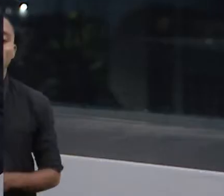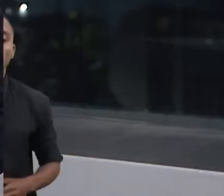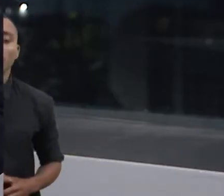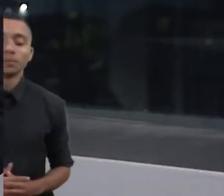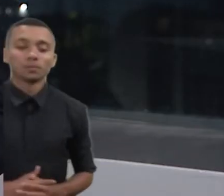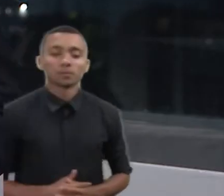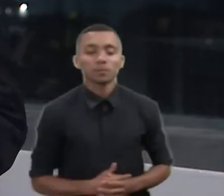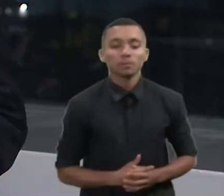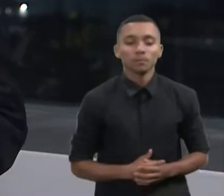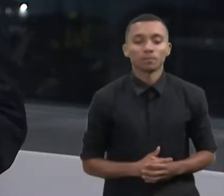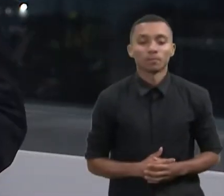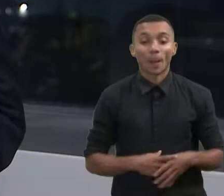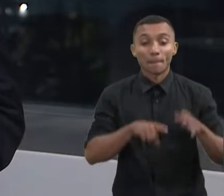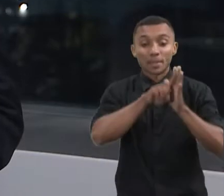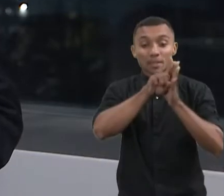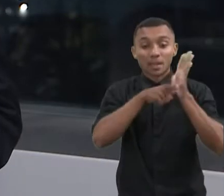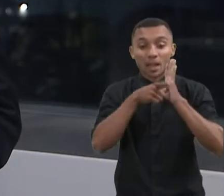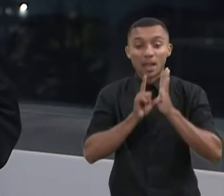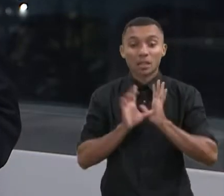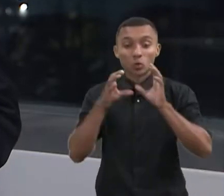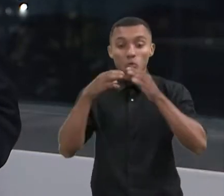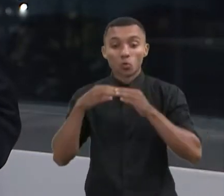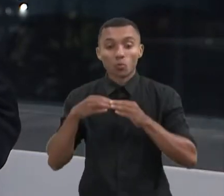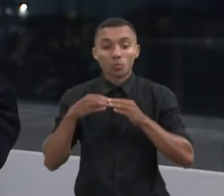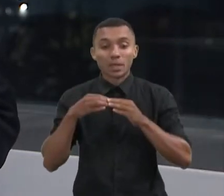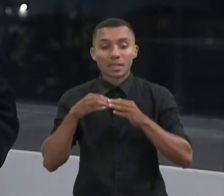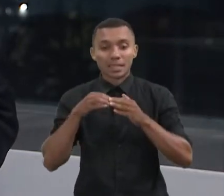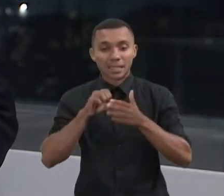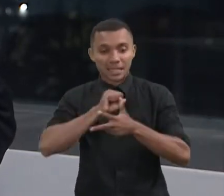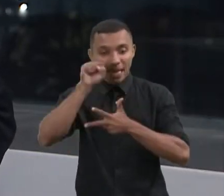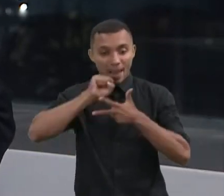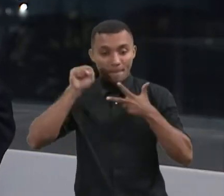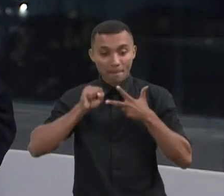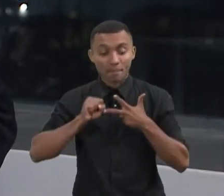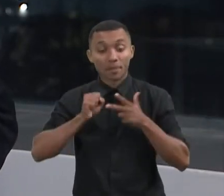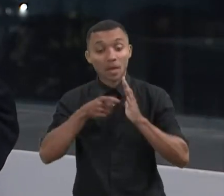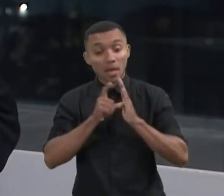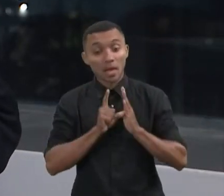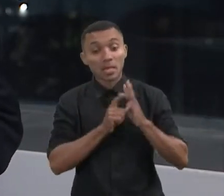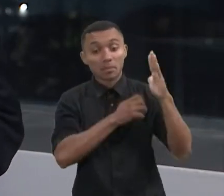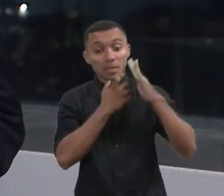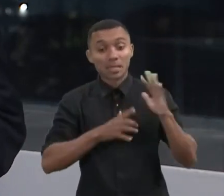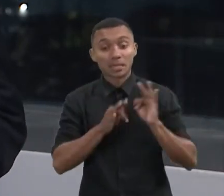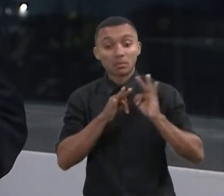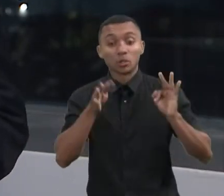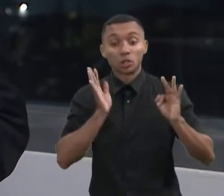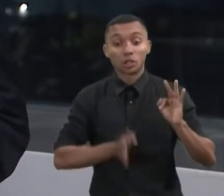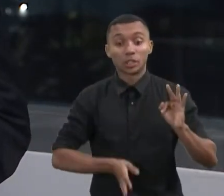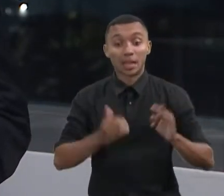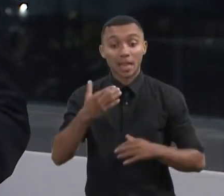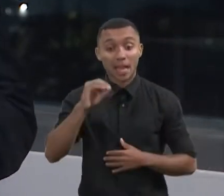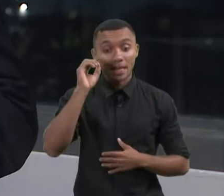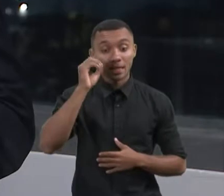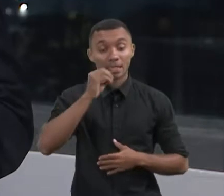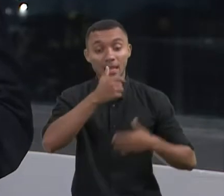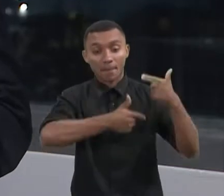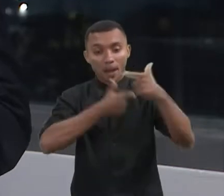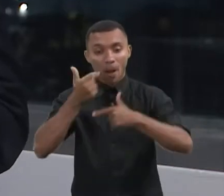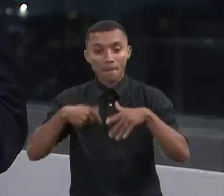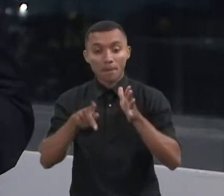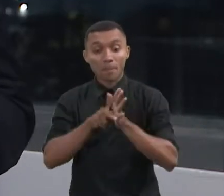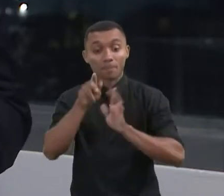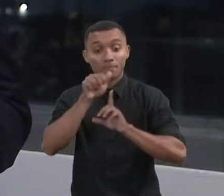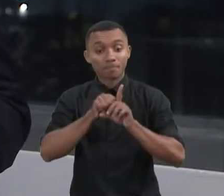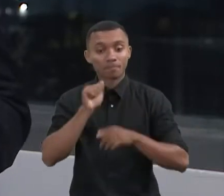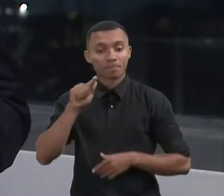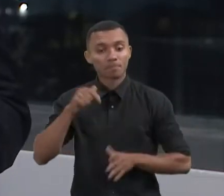Um levantamento realizado pelo Sebrae revelou que os pequenos negócios geraram 8 em cada 10 empregos em abril deste ano.